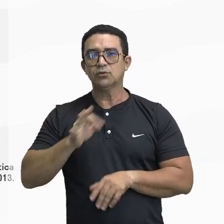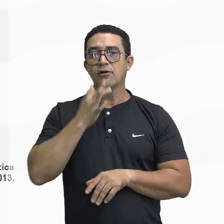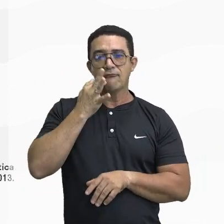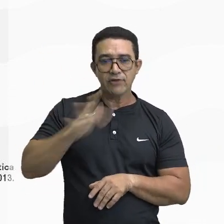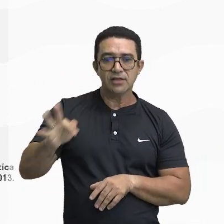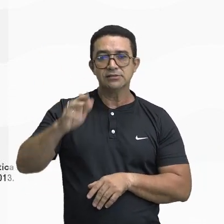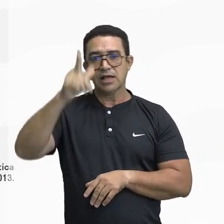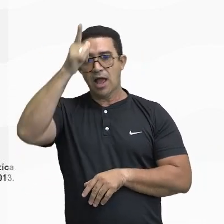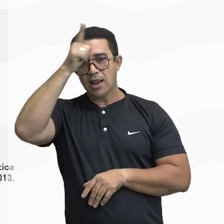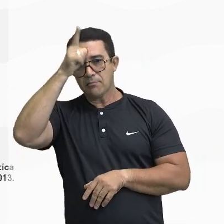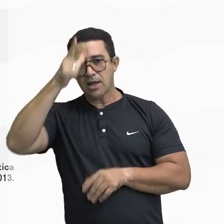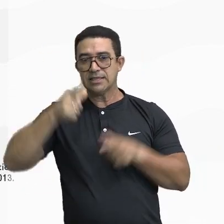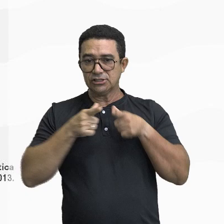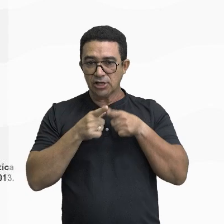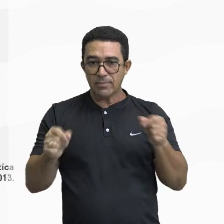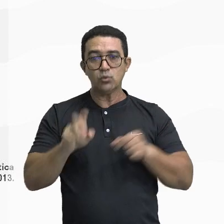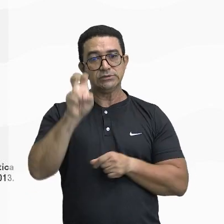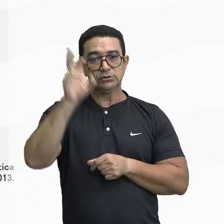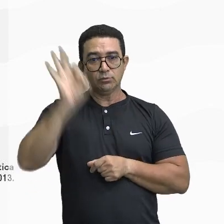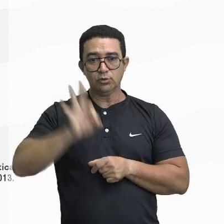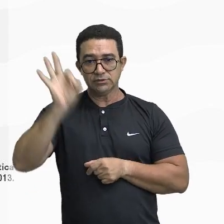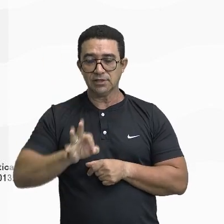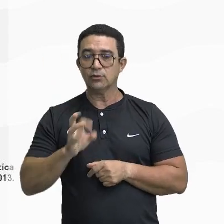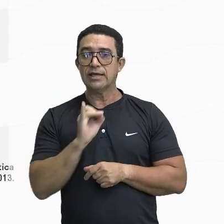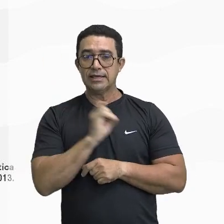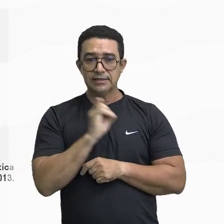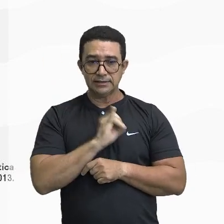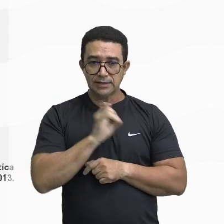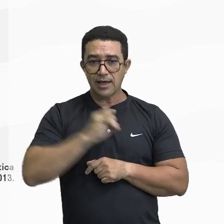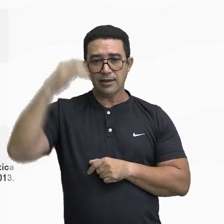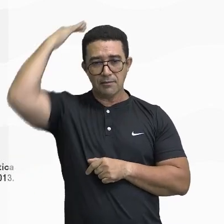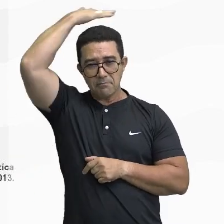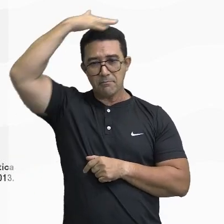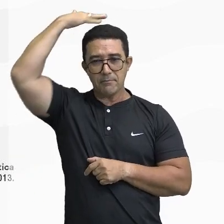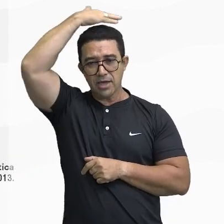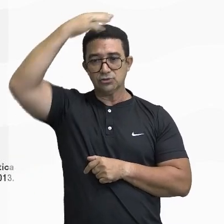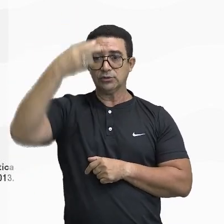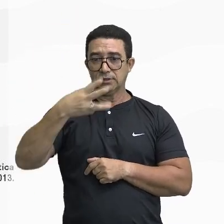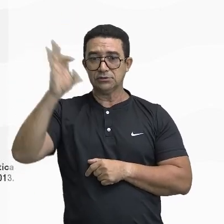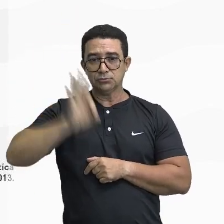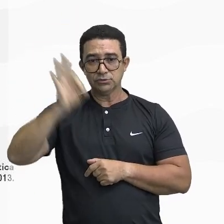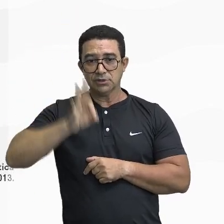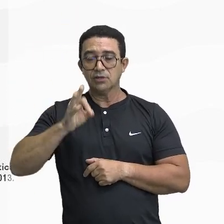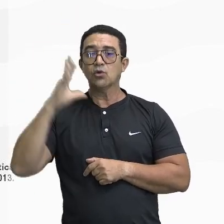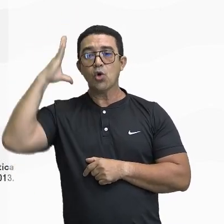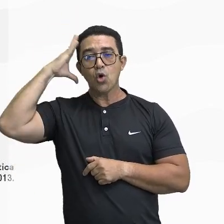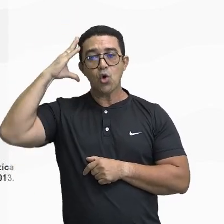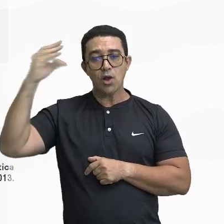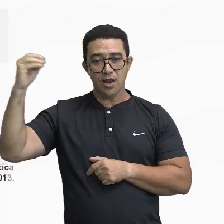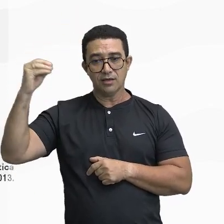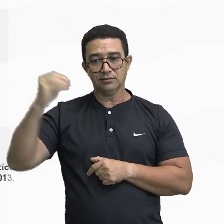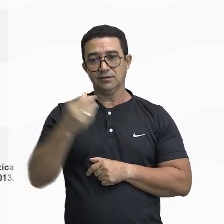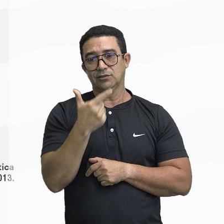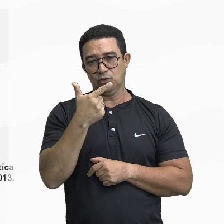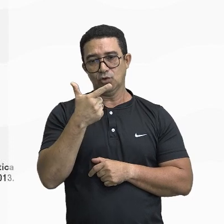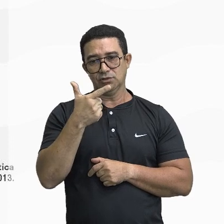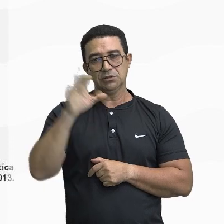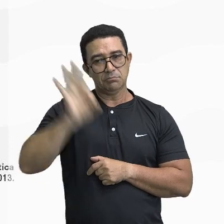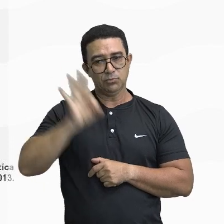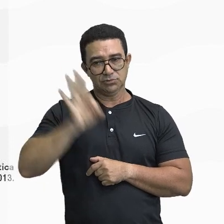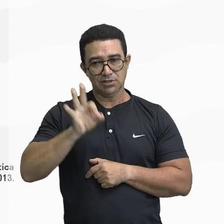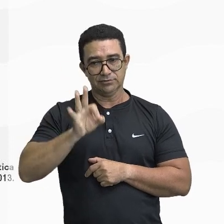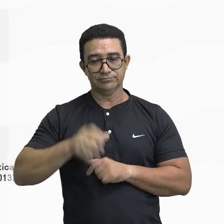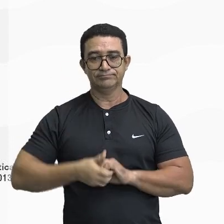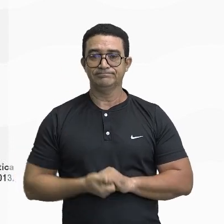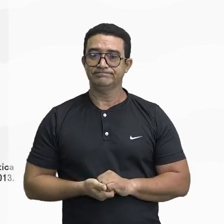Alemanha e no Japão, 5%, na Itália e no México, 3%, e na Holanda, 2%.